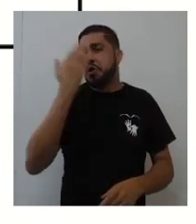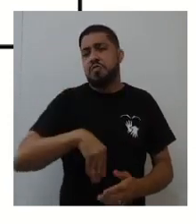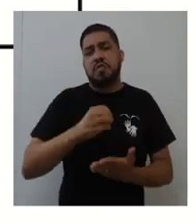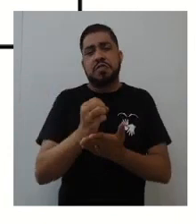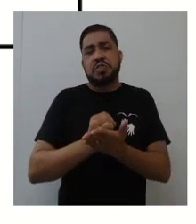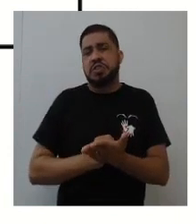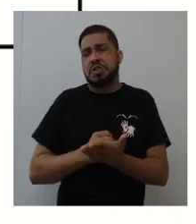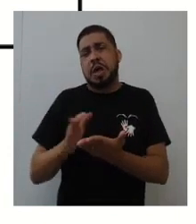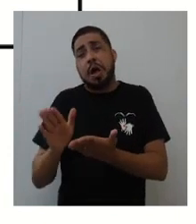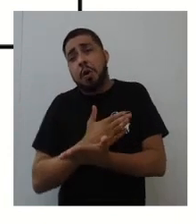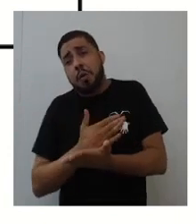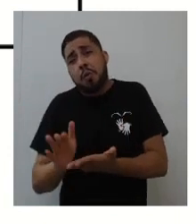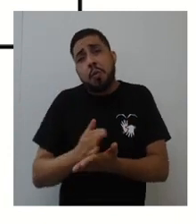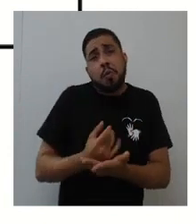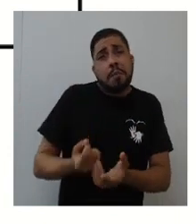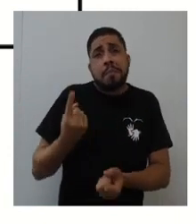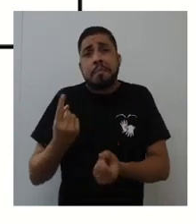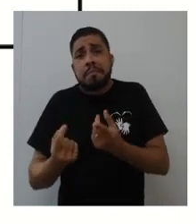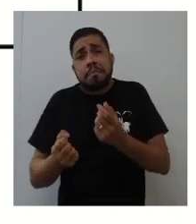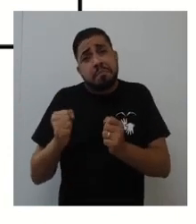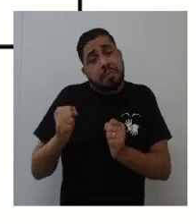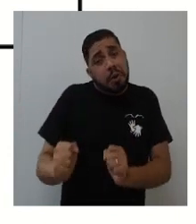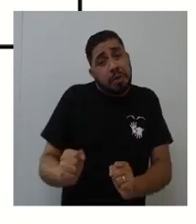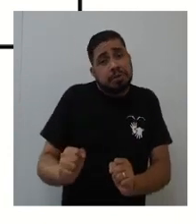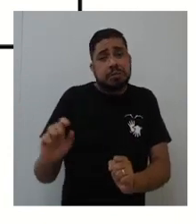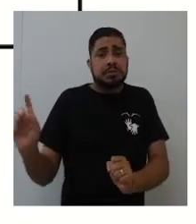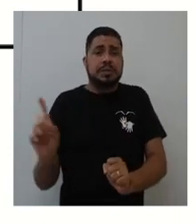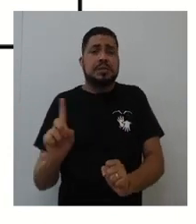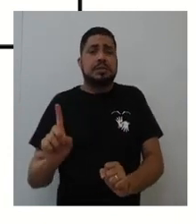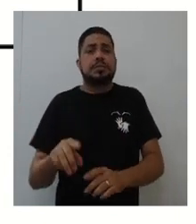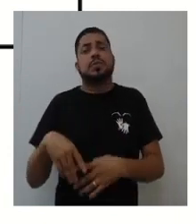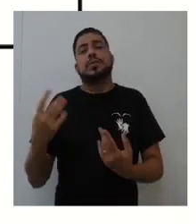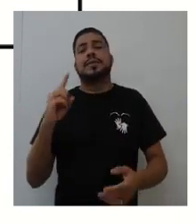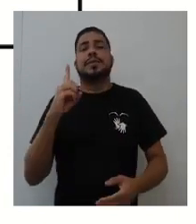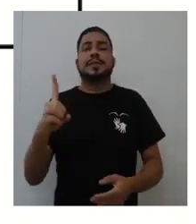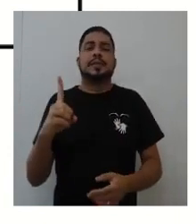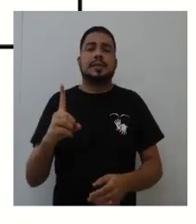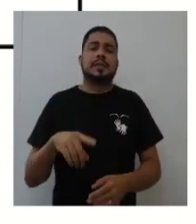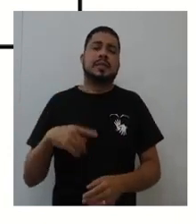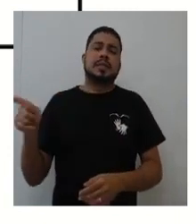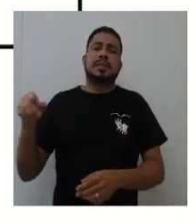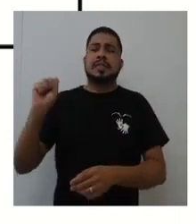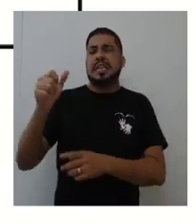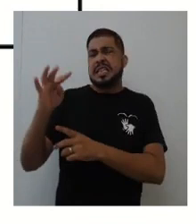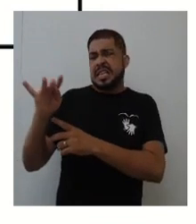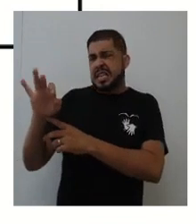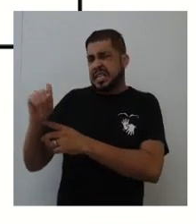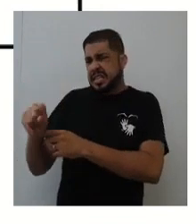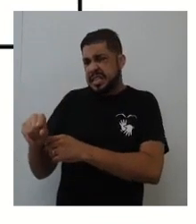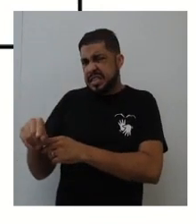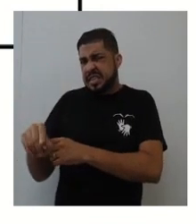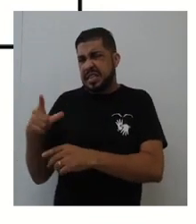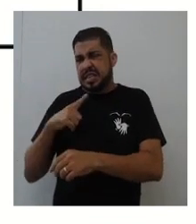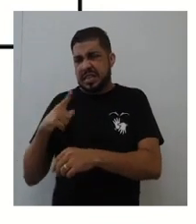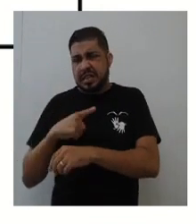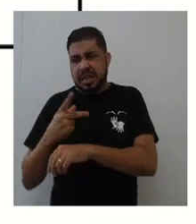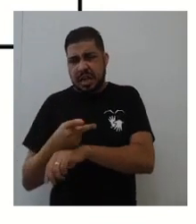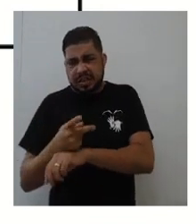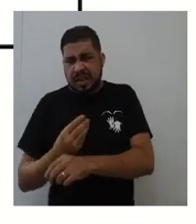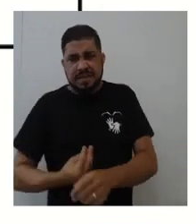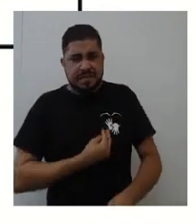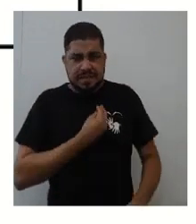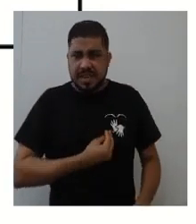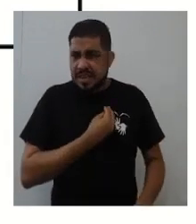apenas algumas suposições de vida fora da Terra. Ou letra D. Os satélites que caçam vida fora da Terra até hoje